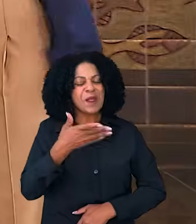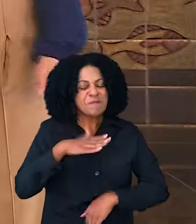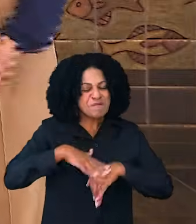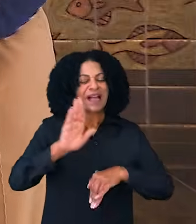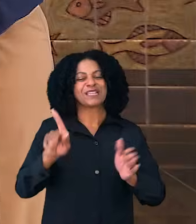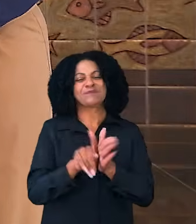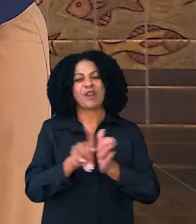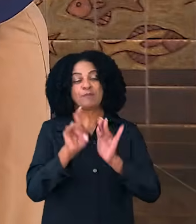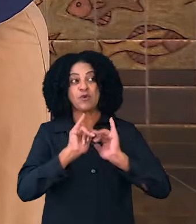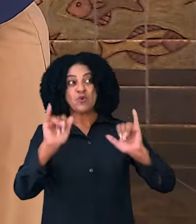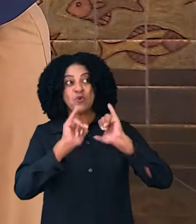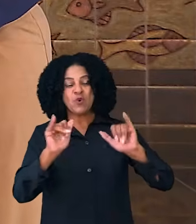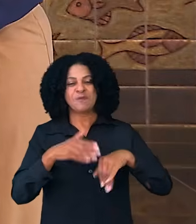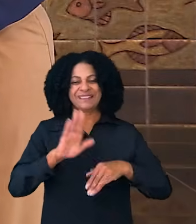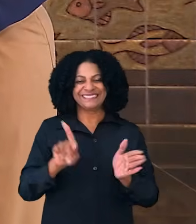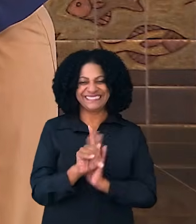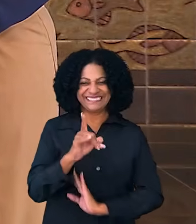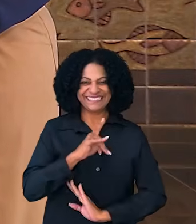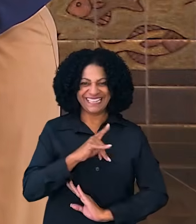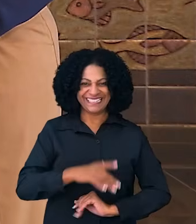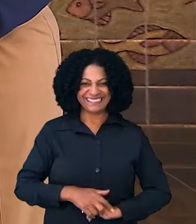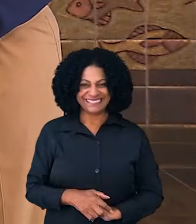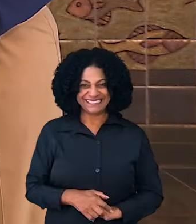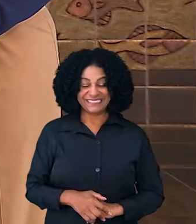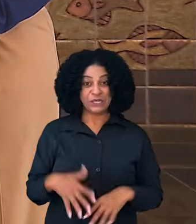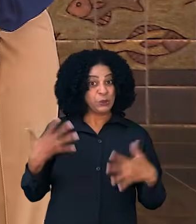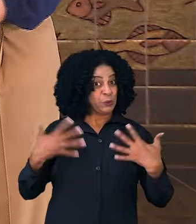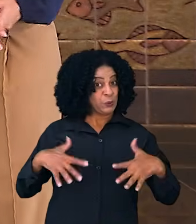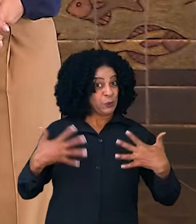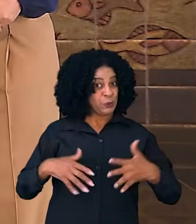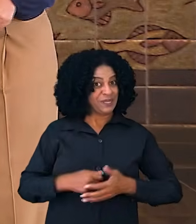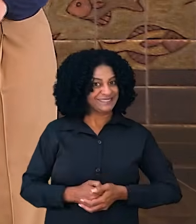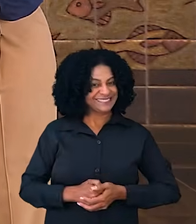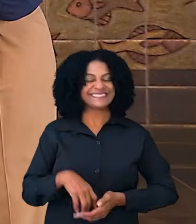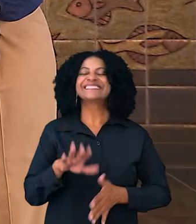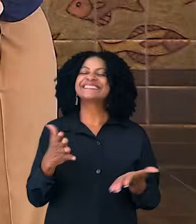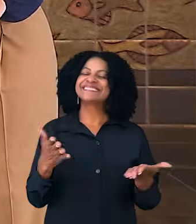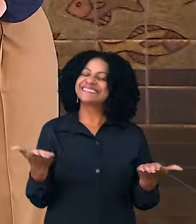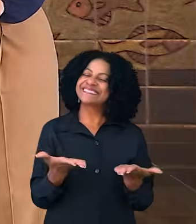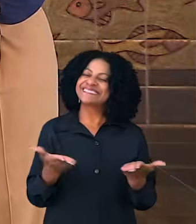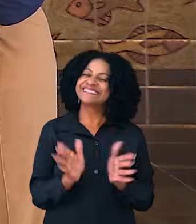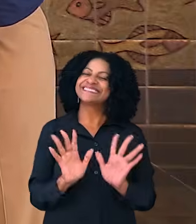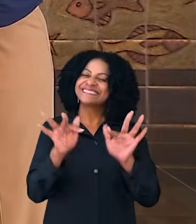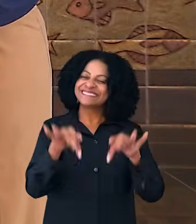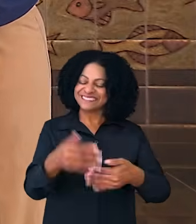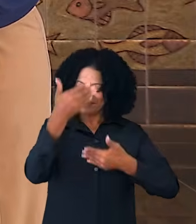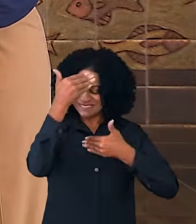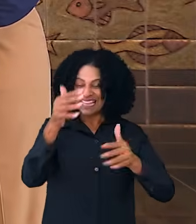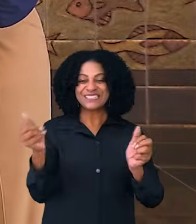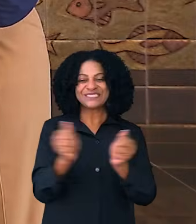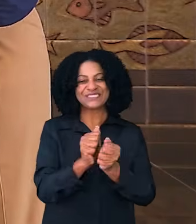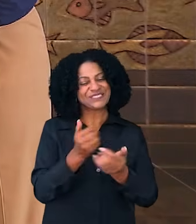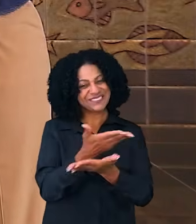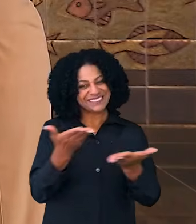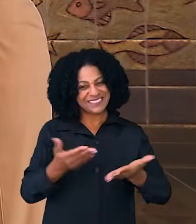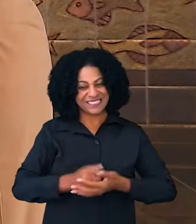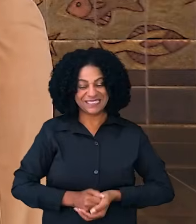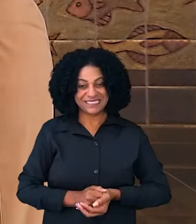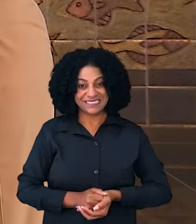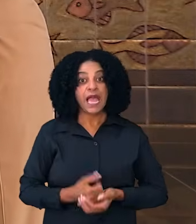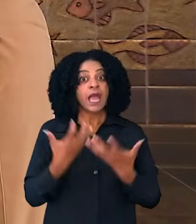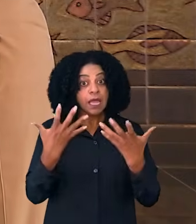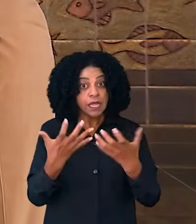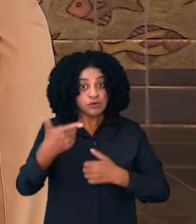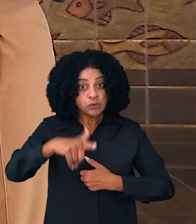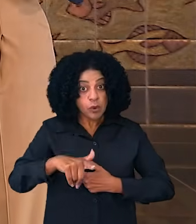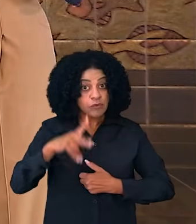do TST. Tem muita coisa boa para ele trazer para a gente aqui ainda, né, Luana? Pois é. O Revista TST de hoje fica por aqui. Muito obrigado pela companhia. Para rever